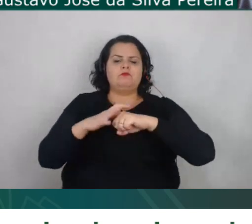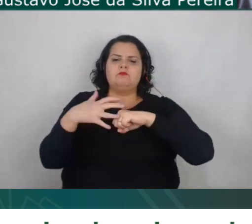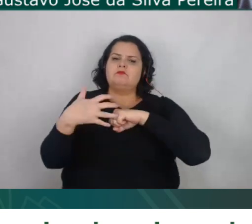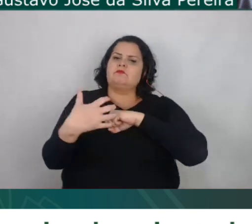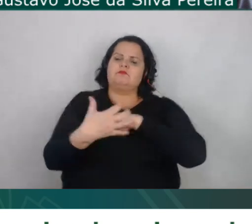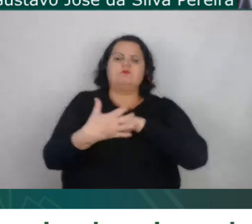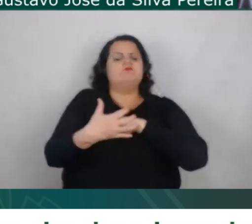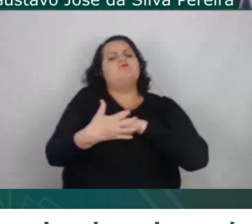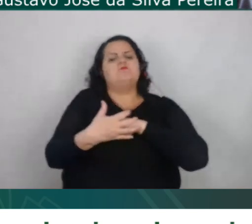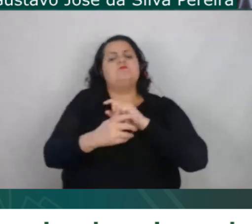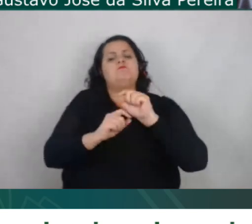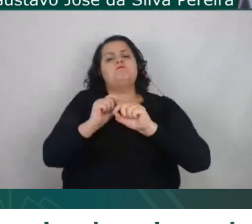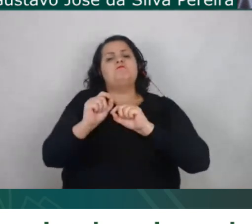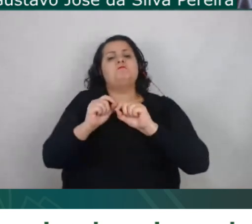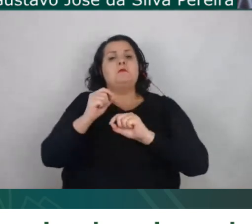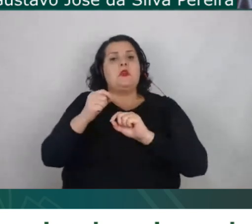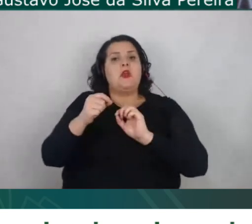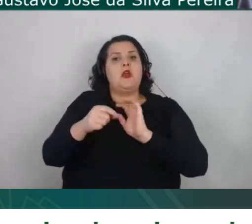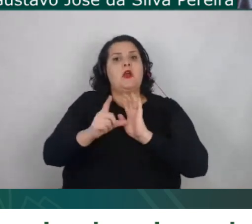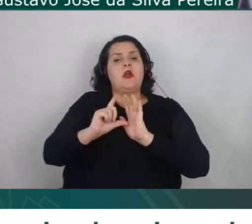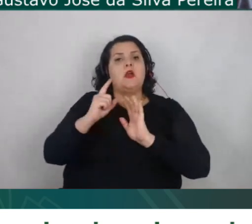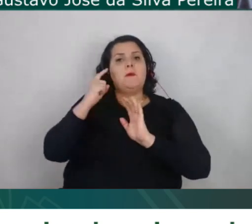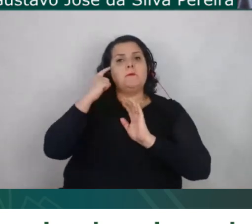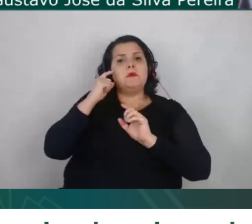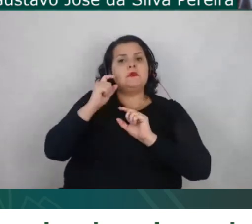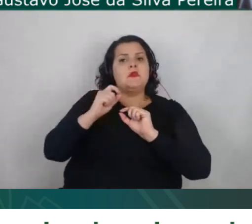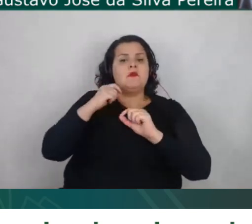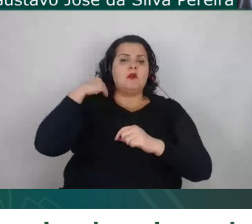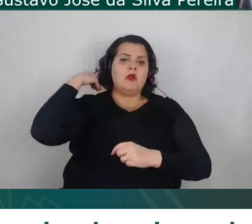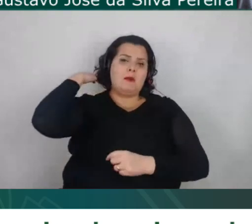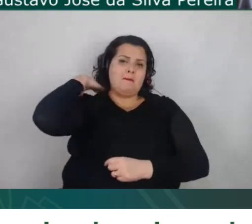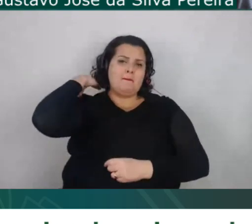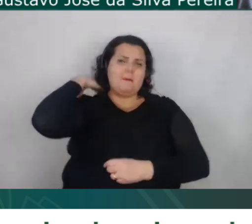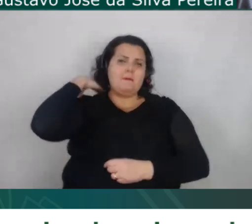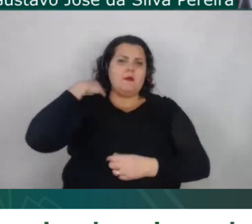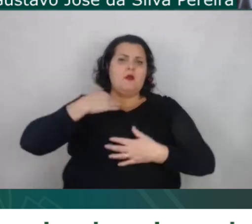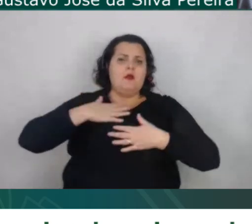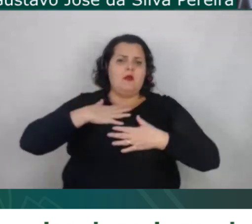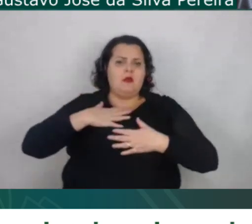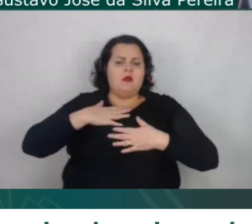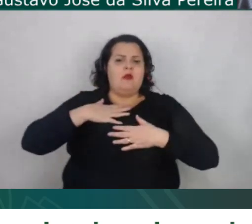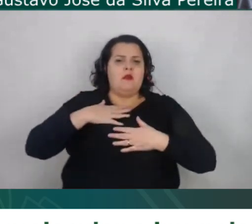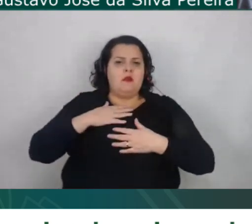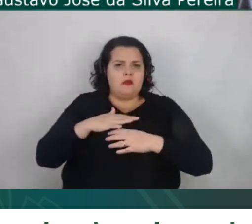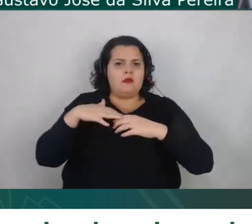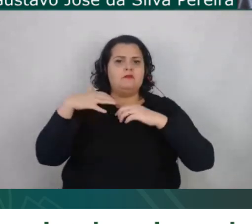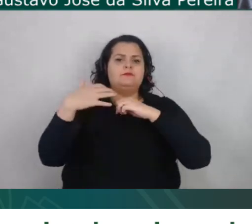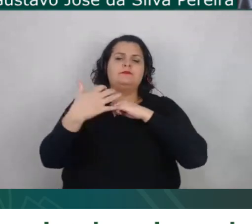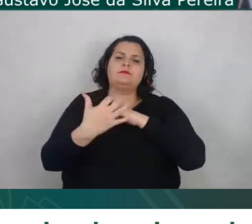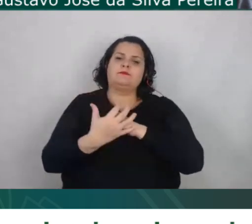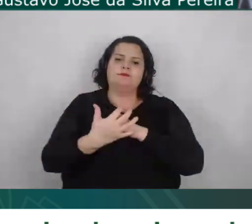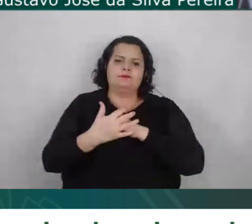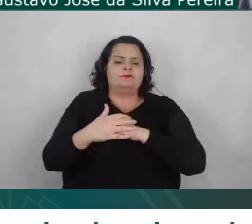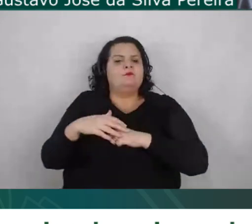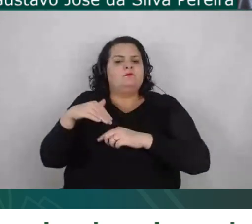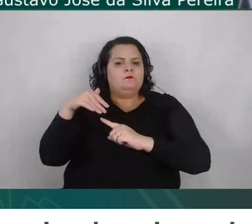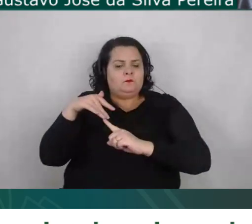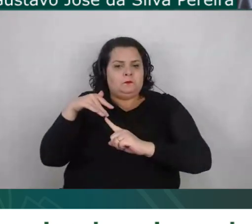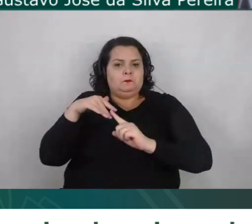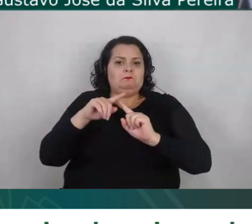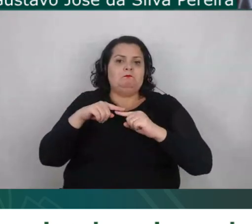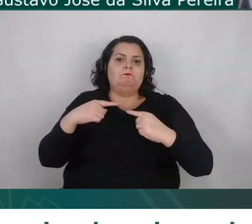como efetivamente uma pneumonia causada pelo SARS-CoV-2. Hoje é impressionante você ver o comprometimento de